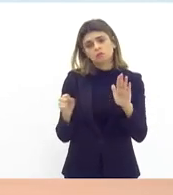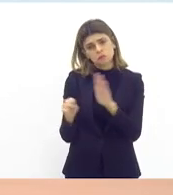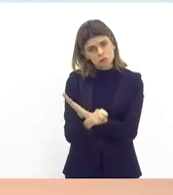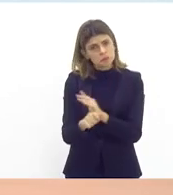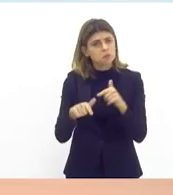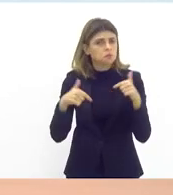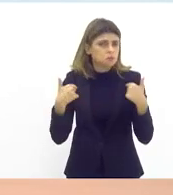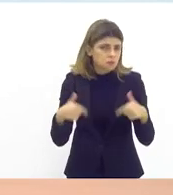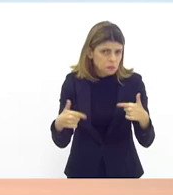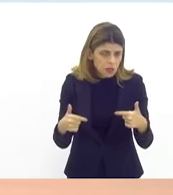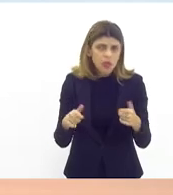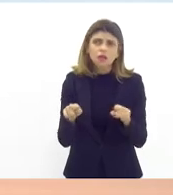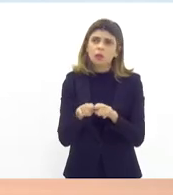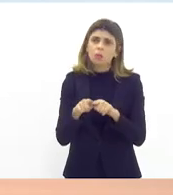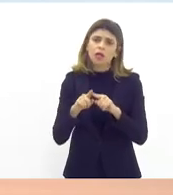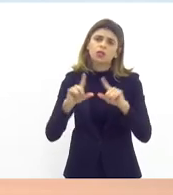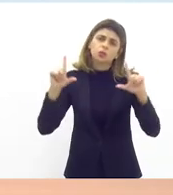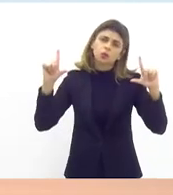de